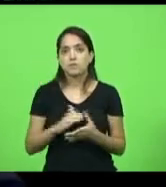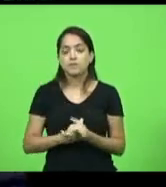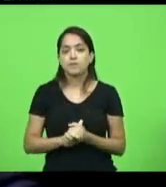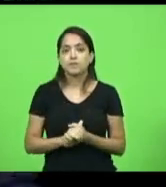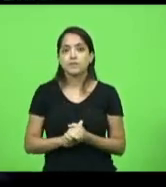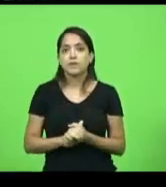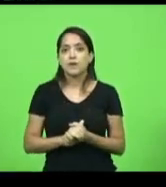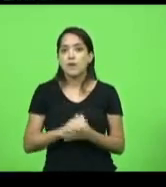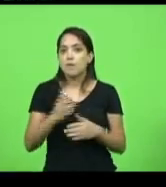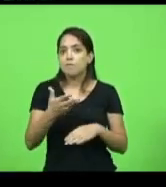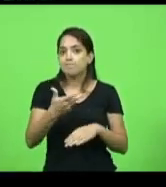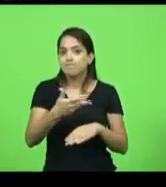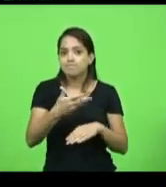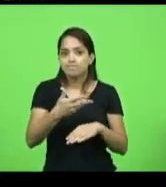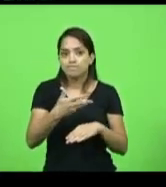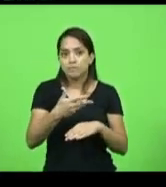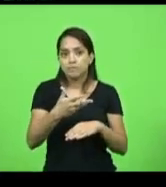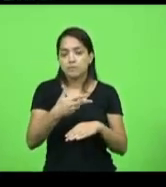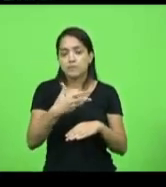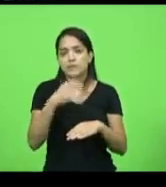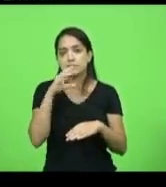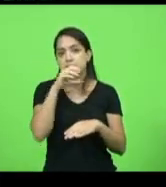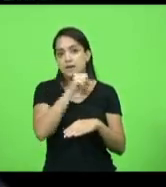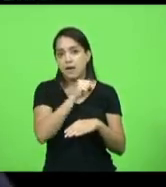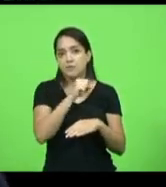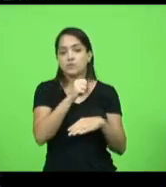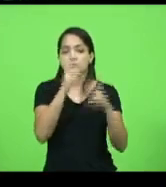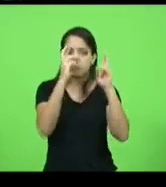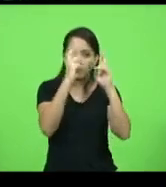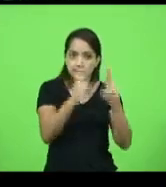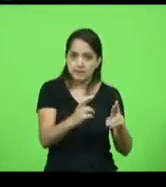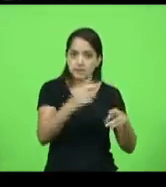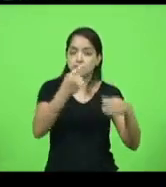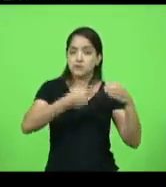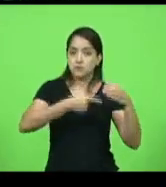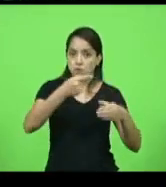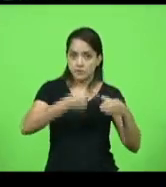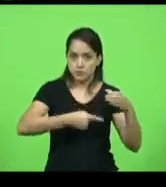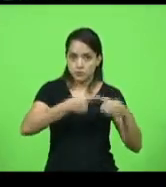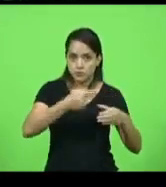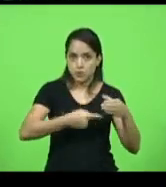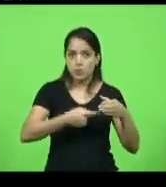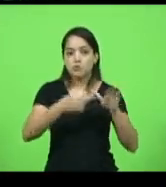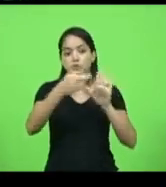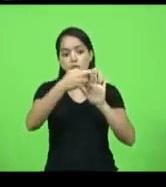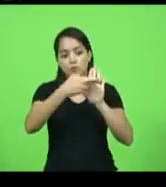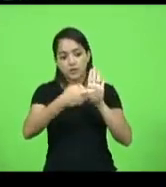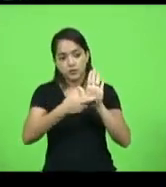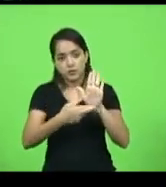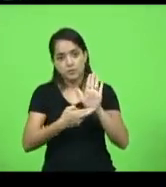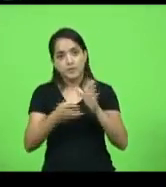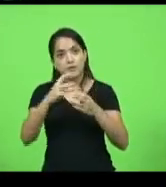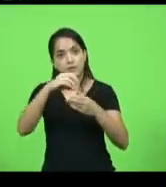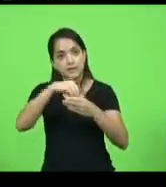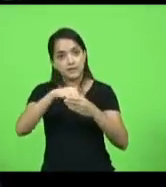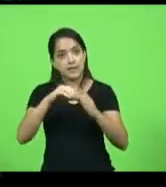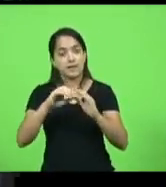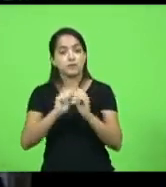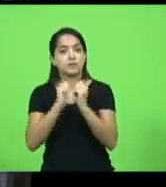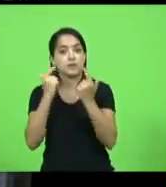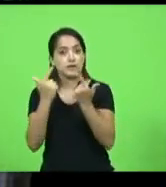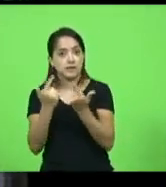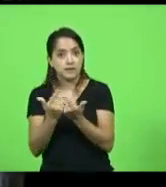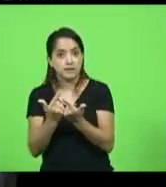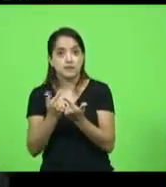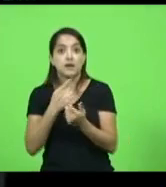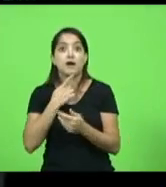o mais rápido possível, respeitando as comissões, respeitando o nosso regimento, respeitando as vontades dos nossos deputados, não